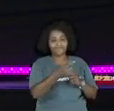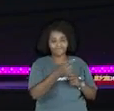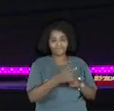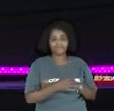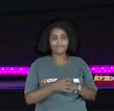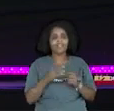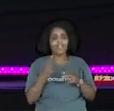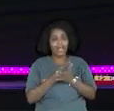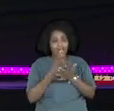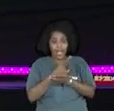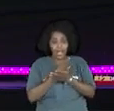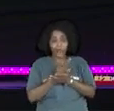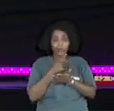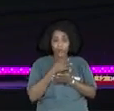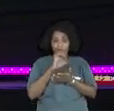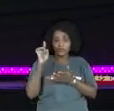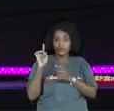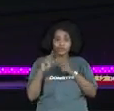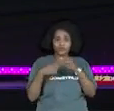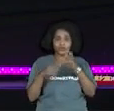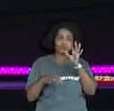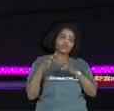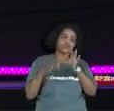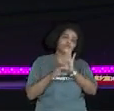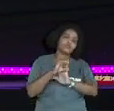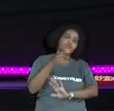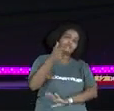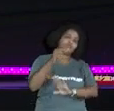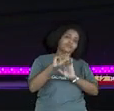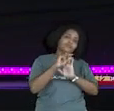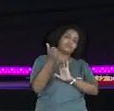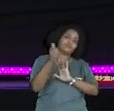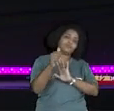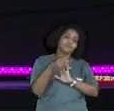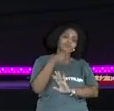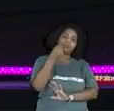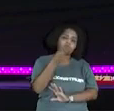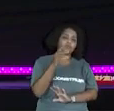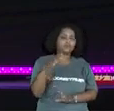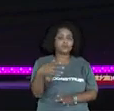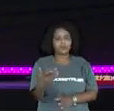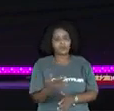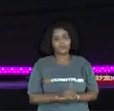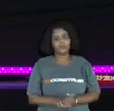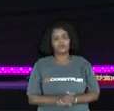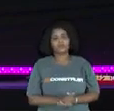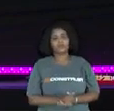desse erro os juízes 2 Versículo 11 diz assim então